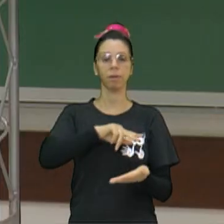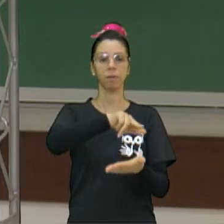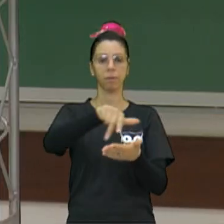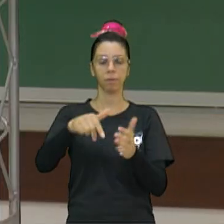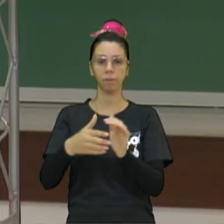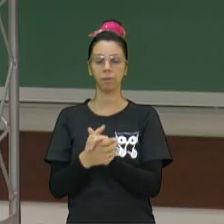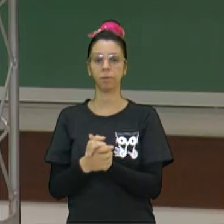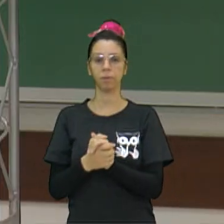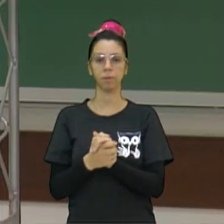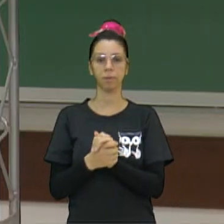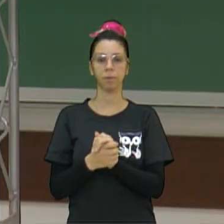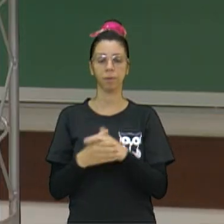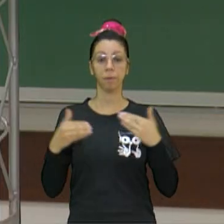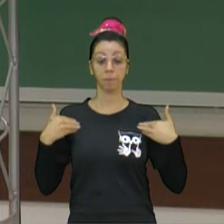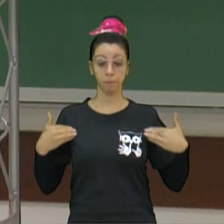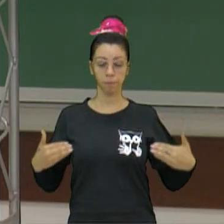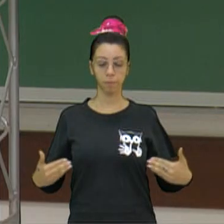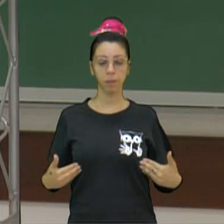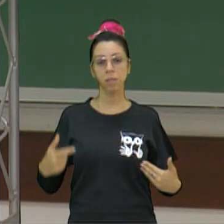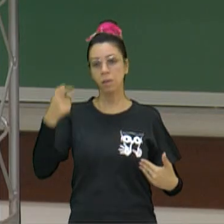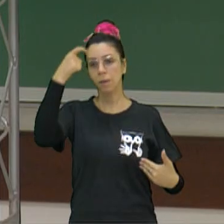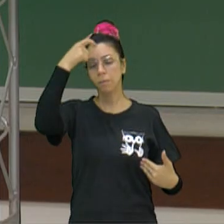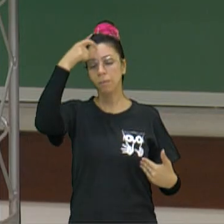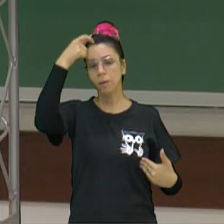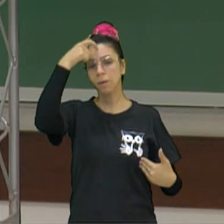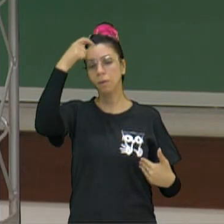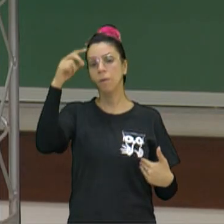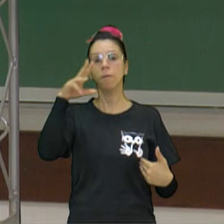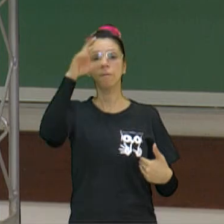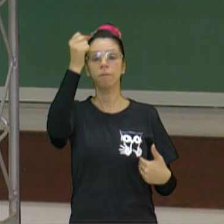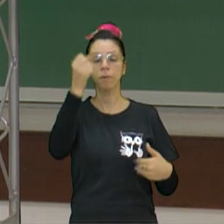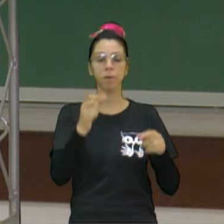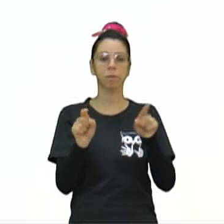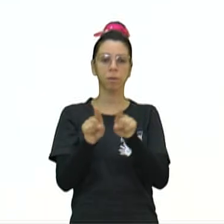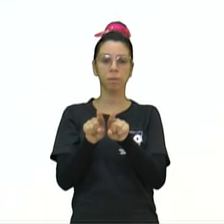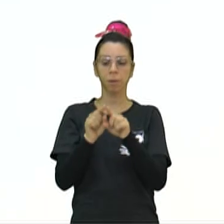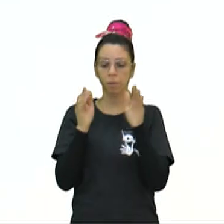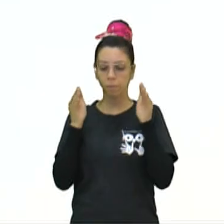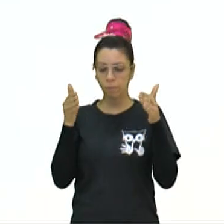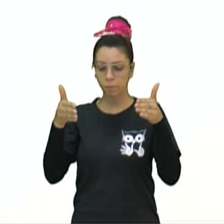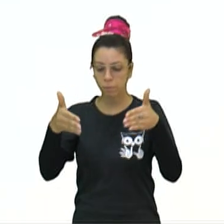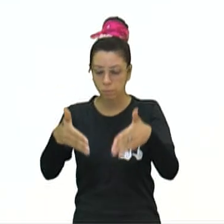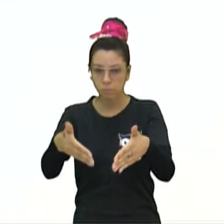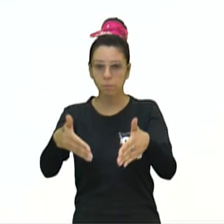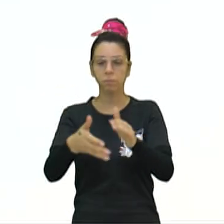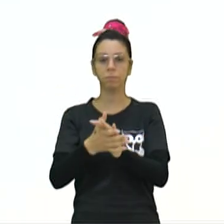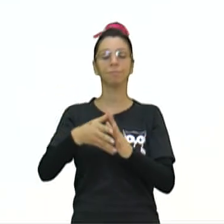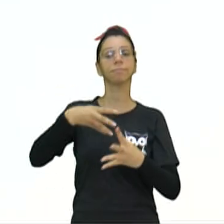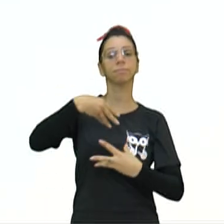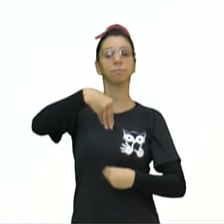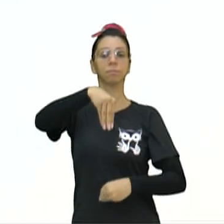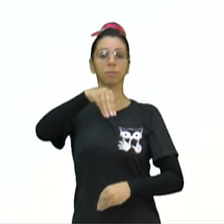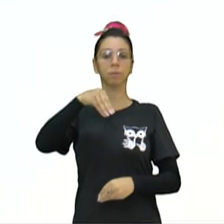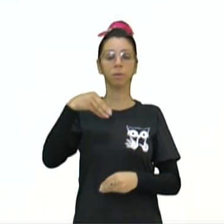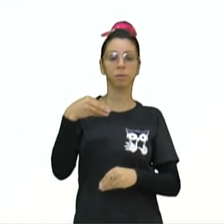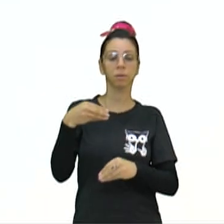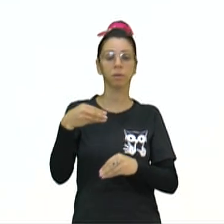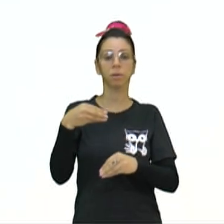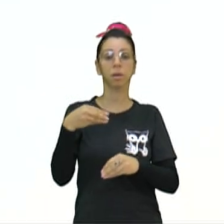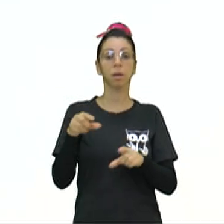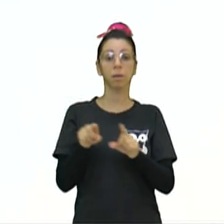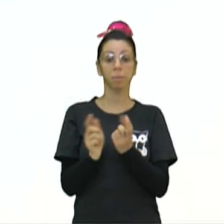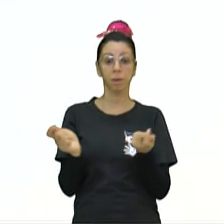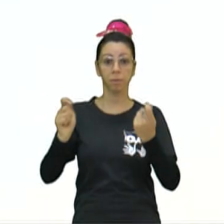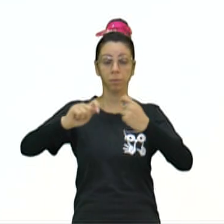aumenta a resistência física e mental, aumenta a concentração, aumenta a flexibilidade e a